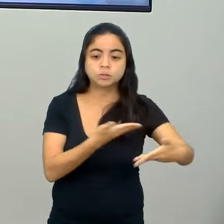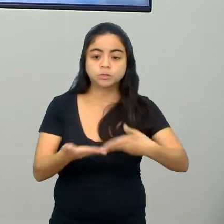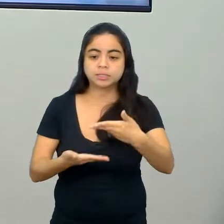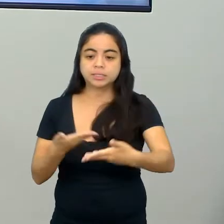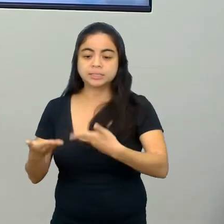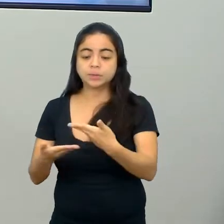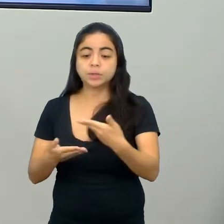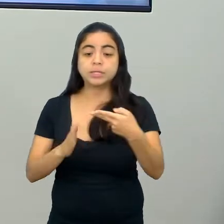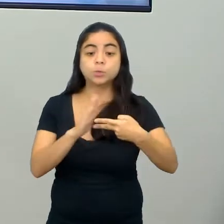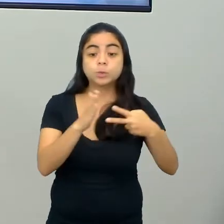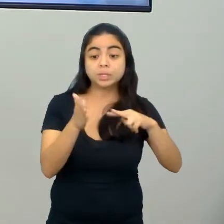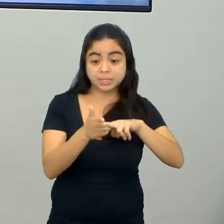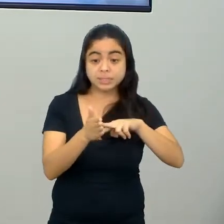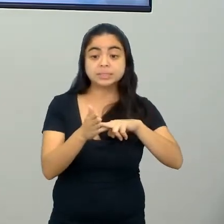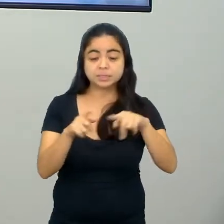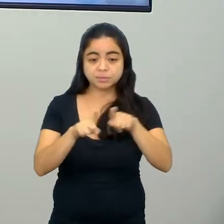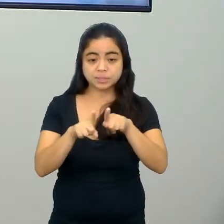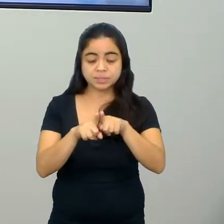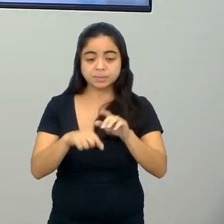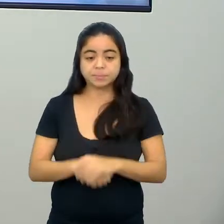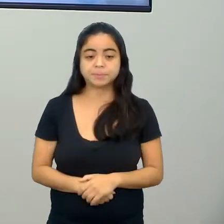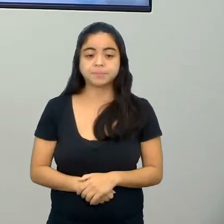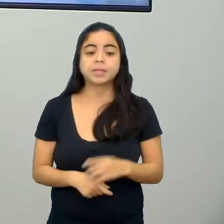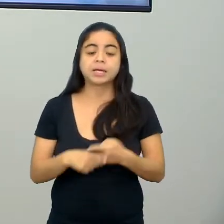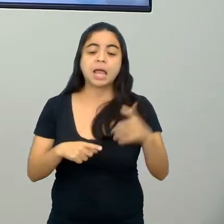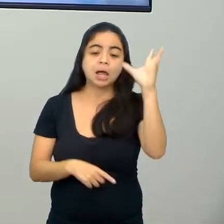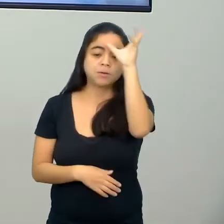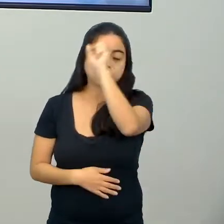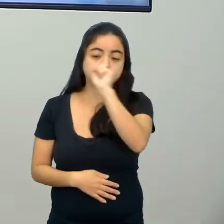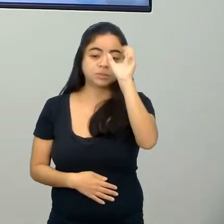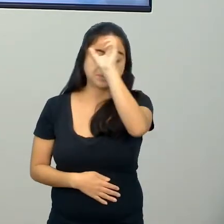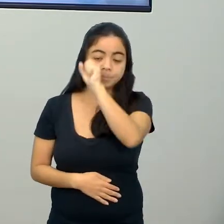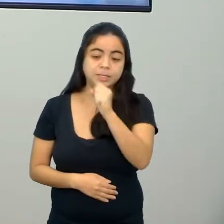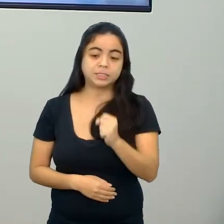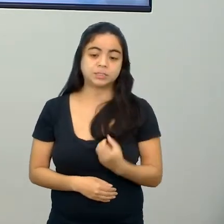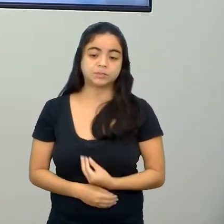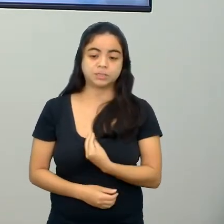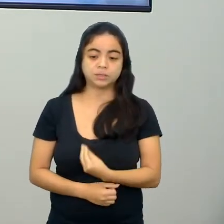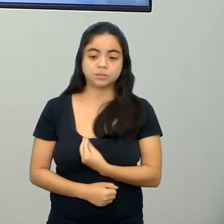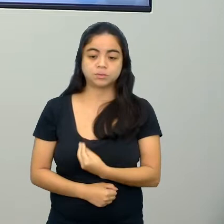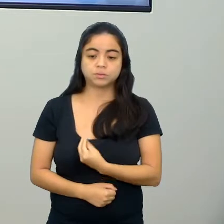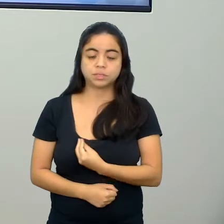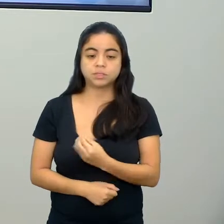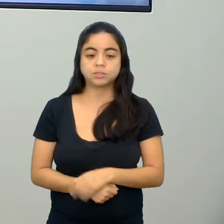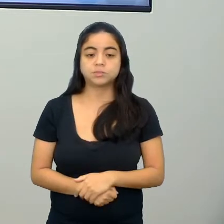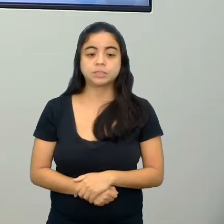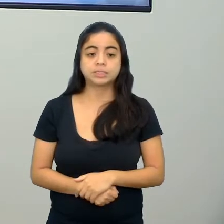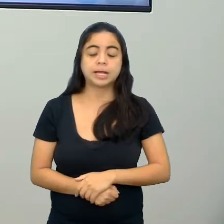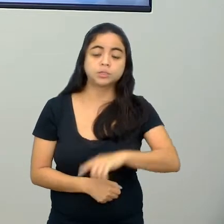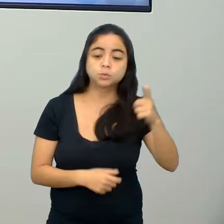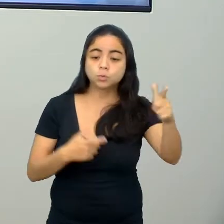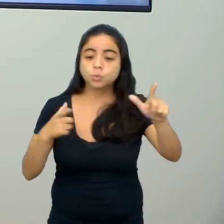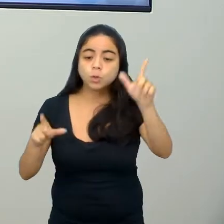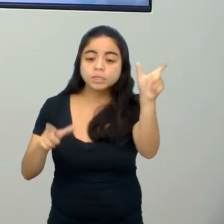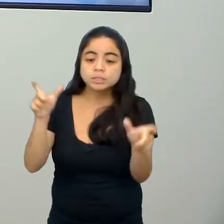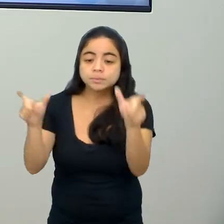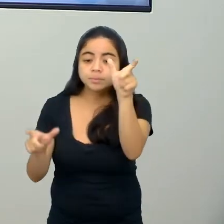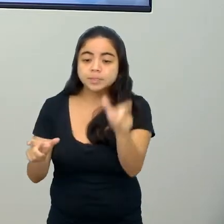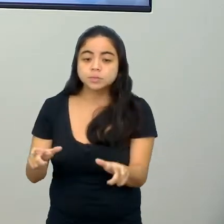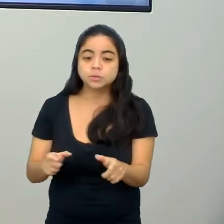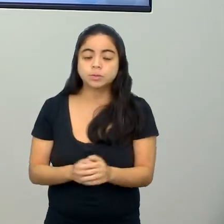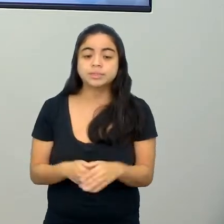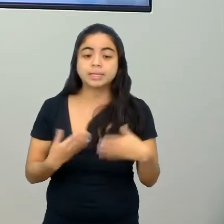ela significa? Porque nada mais é do que os aprendizados que a gente tem durante a vida com outras pessoas. Então, enquanto a gente